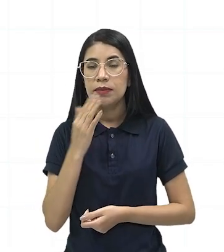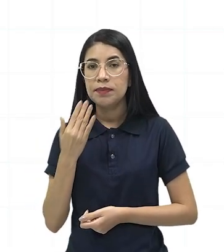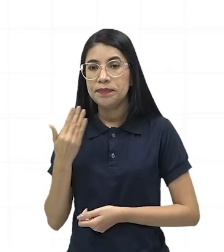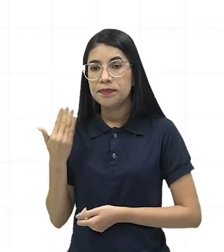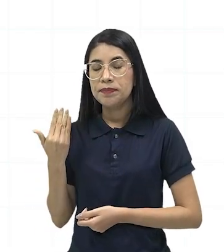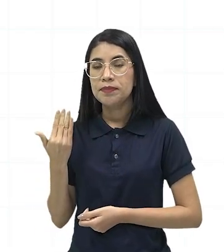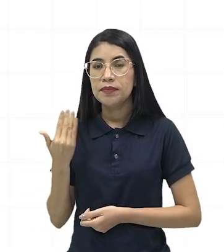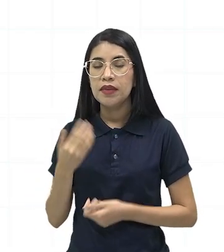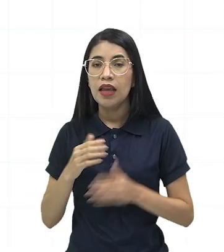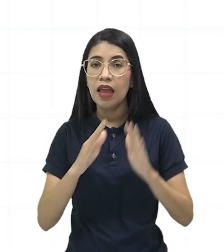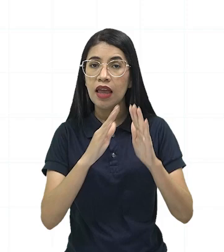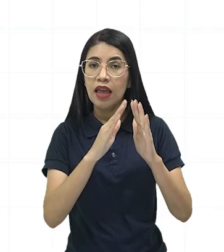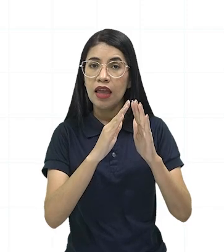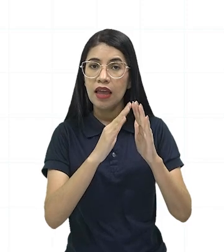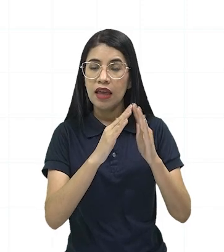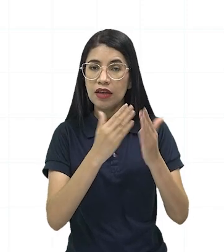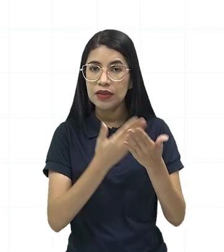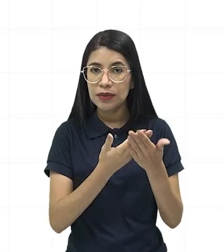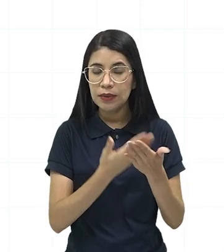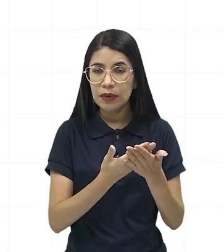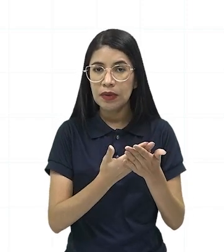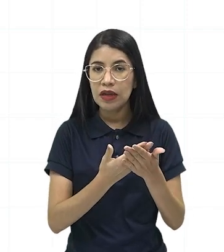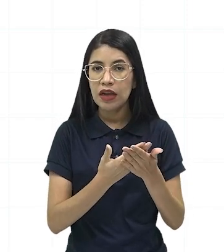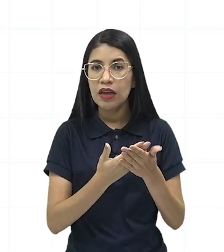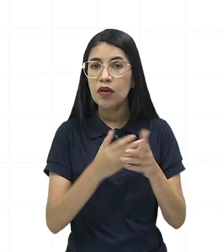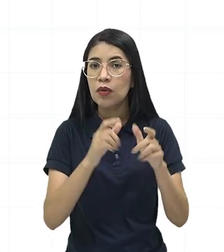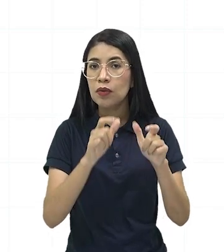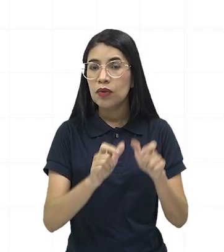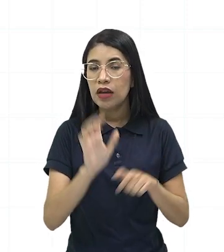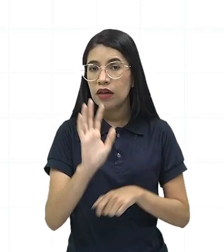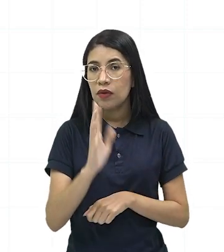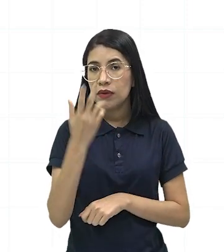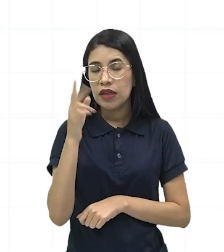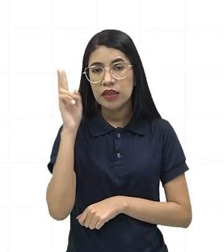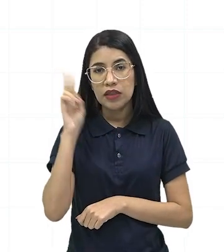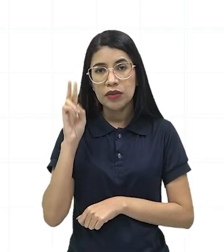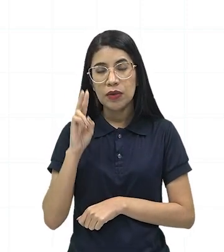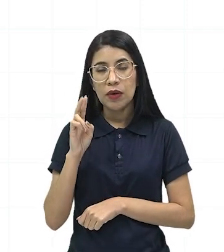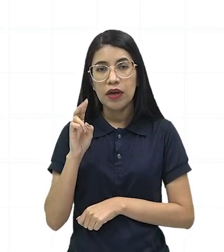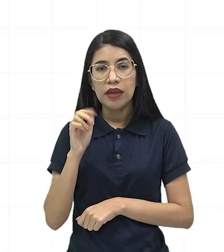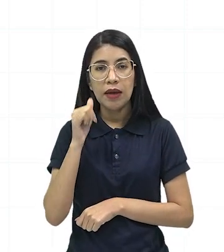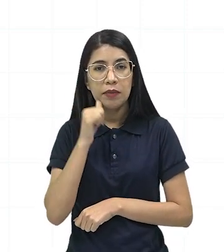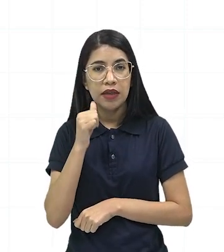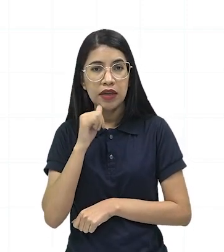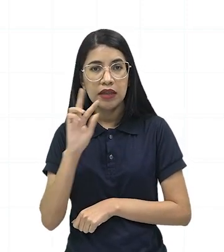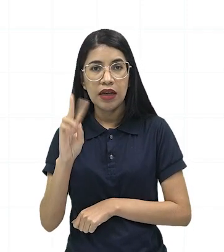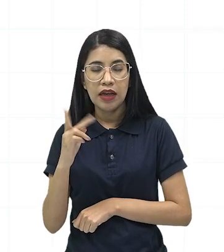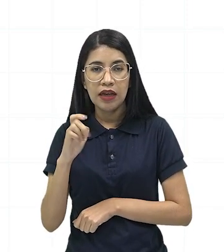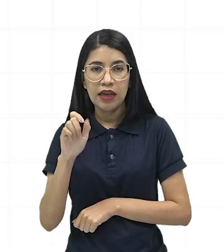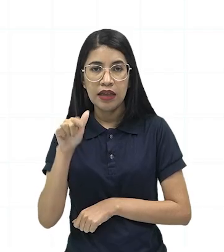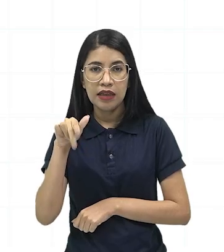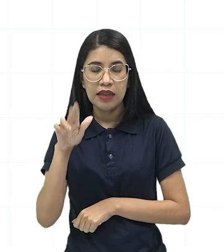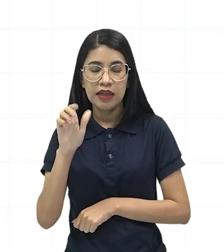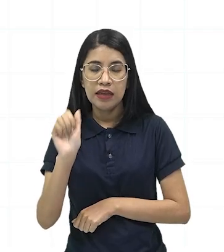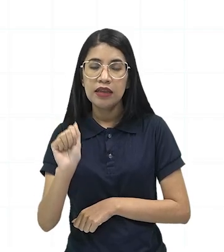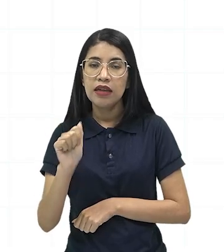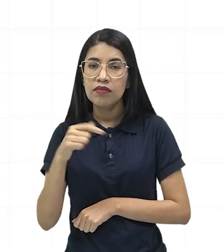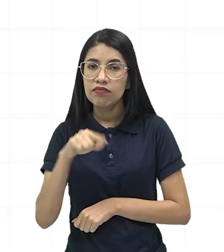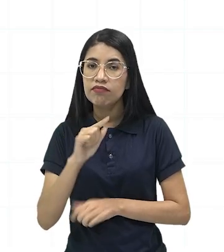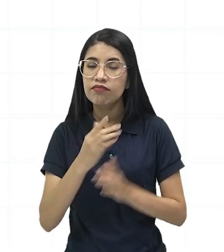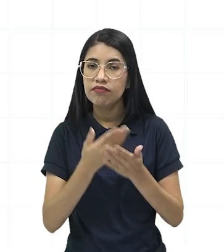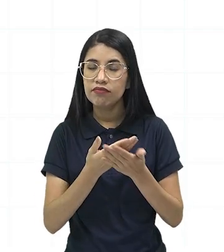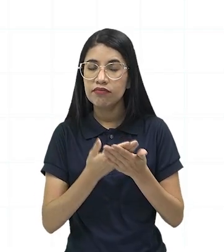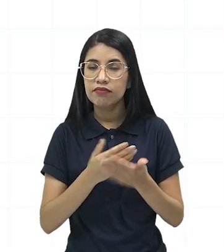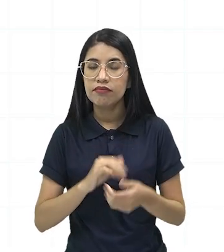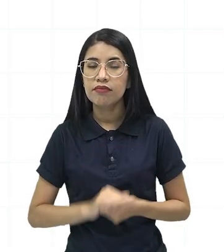um exemplo, a escola é o lugar, né, onde a Helena foi estudar. Então, na obra do